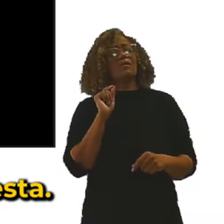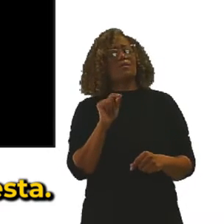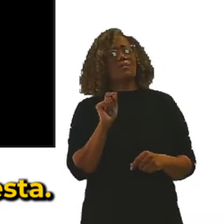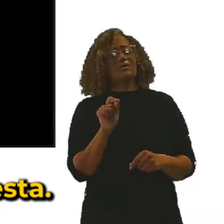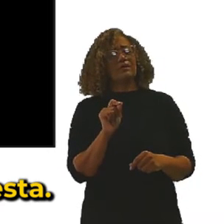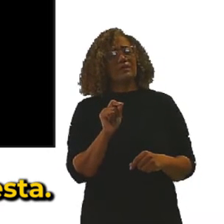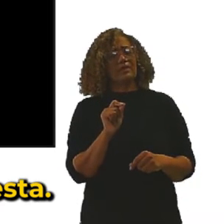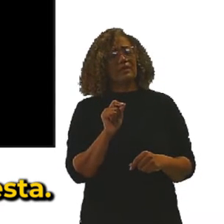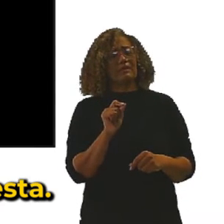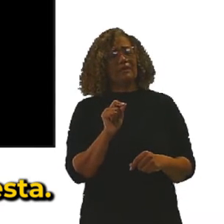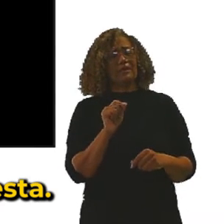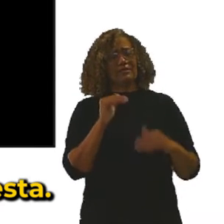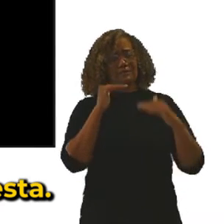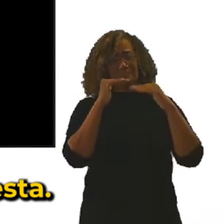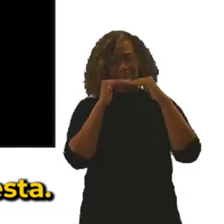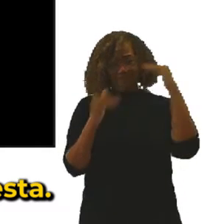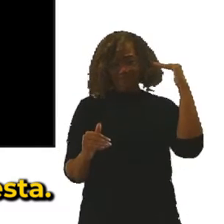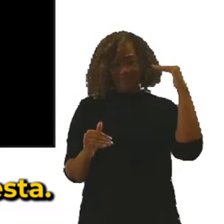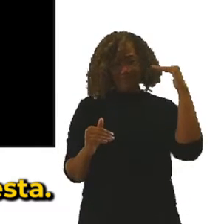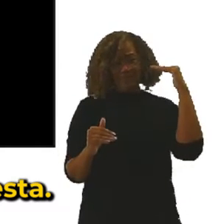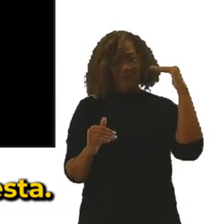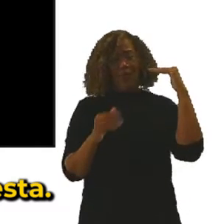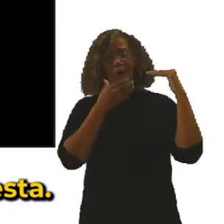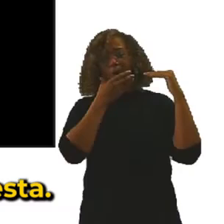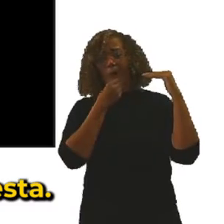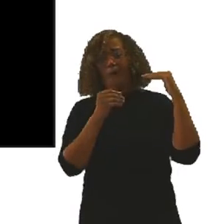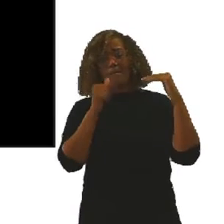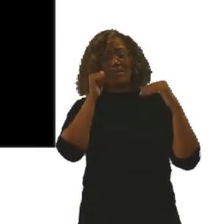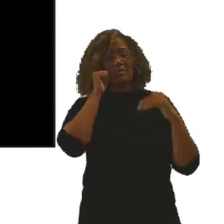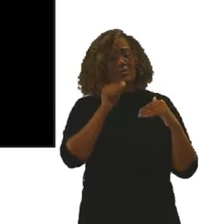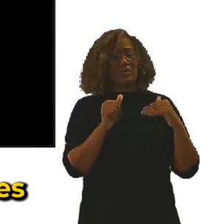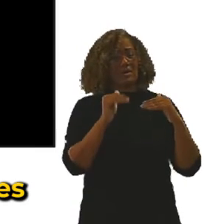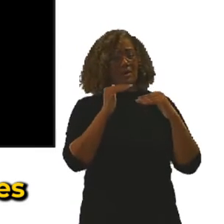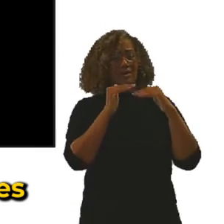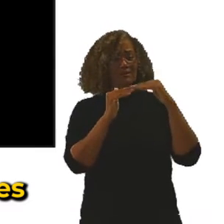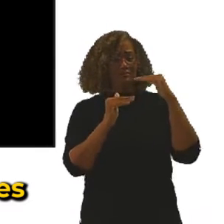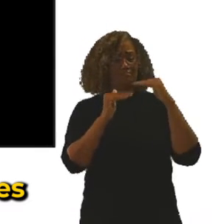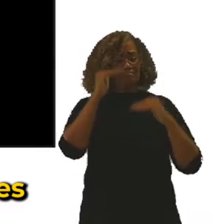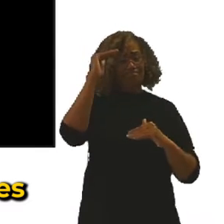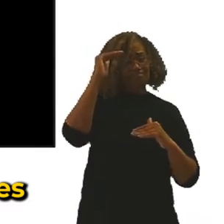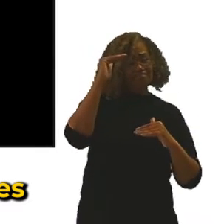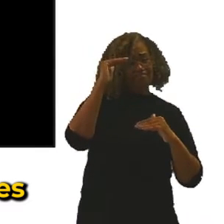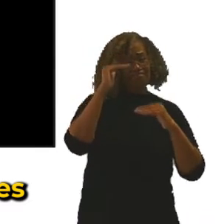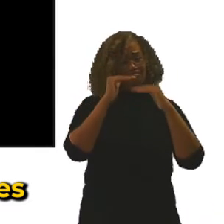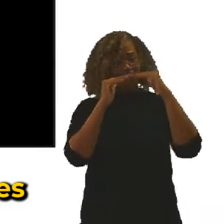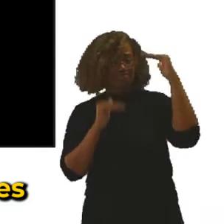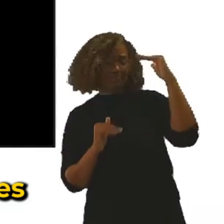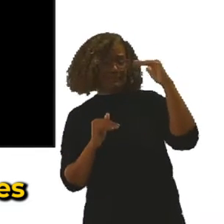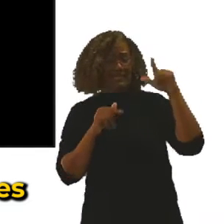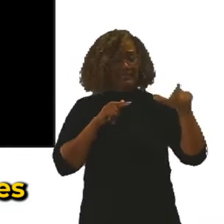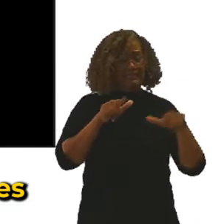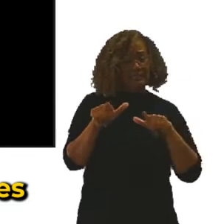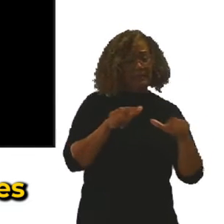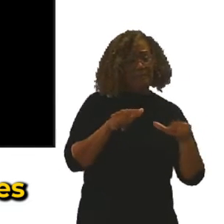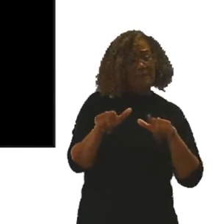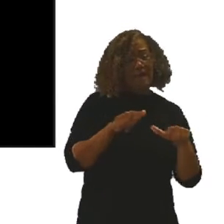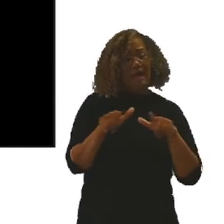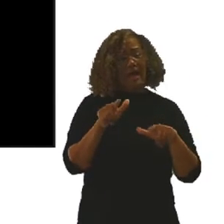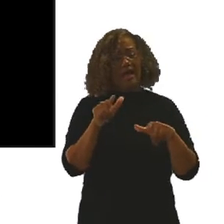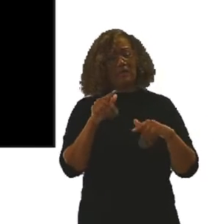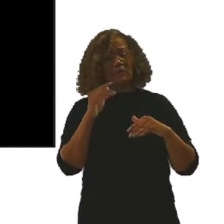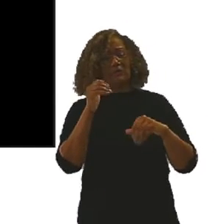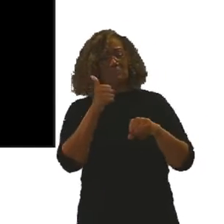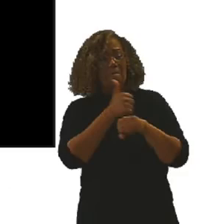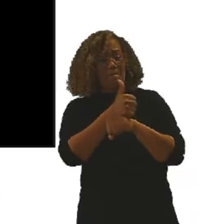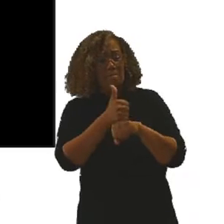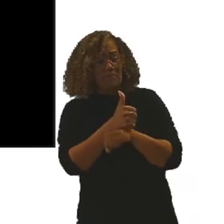em que essa desigualdade ela se manifesta, né? É no trabalho, é nas múltiplas profissões, é